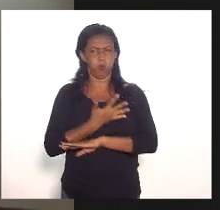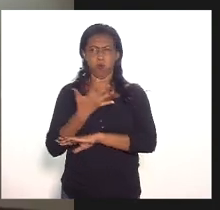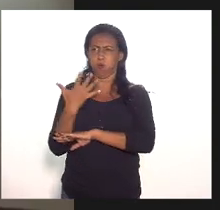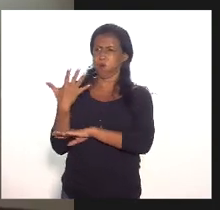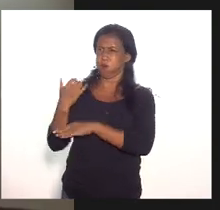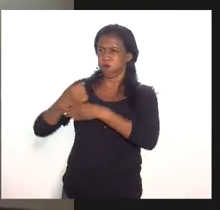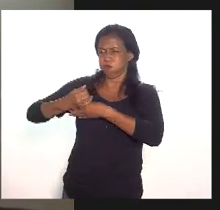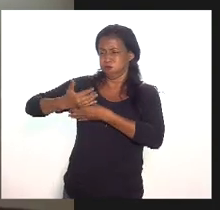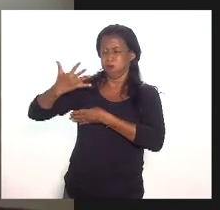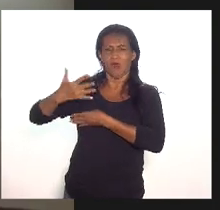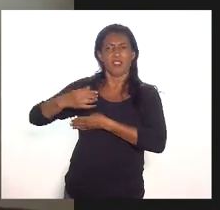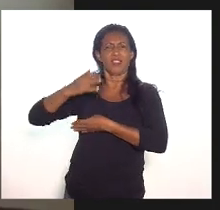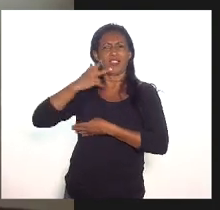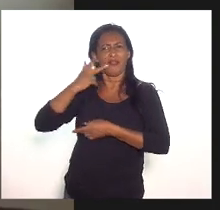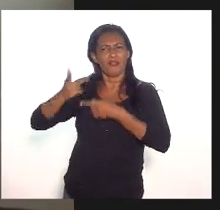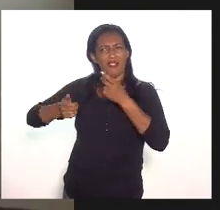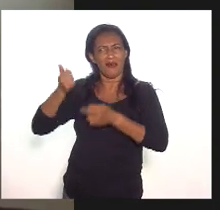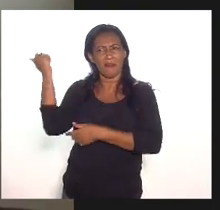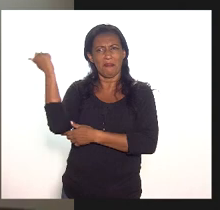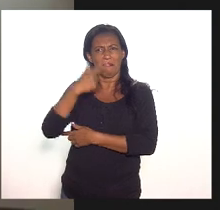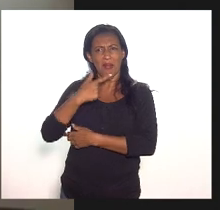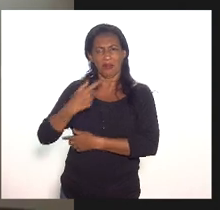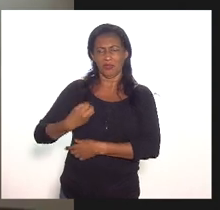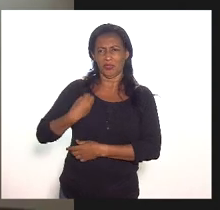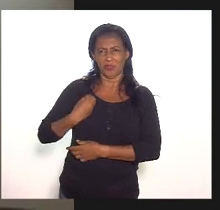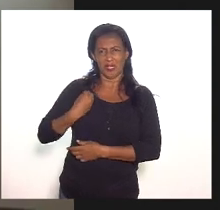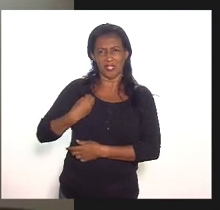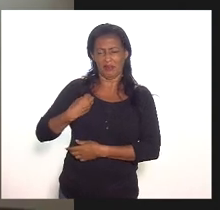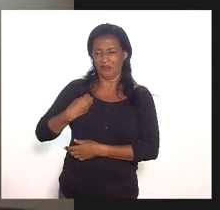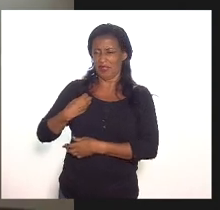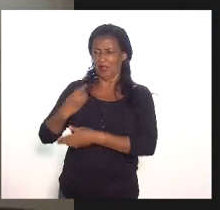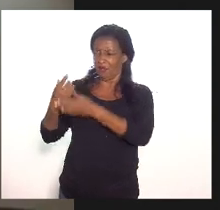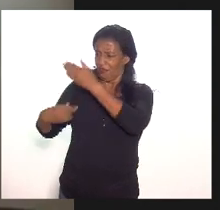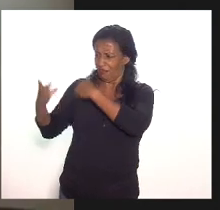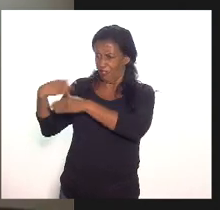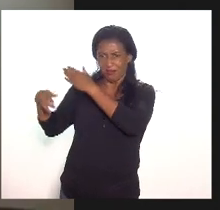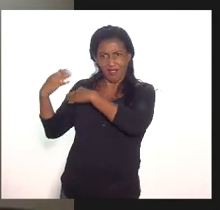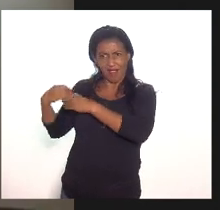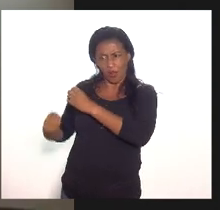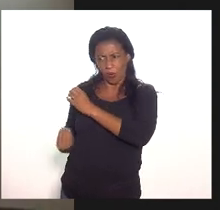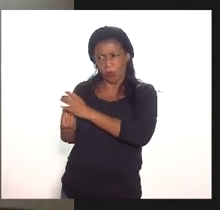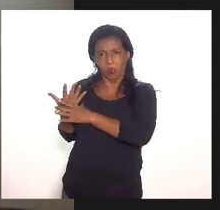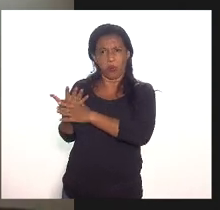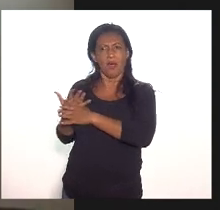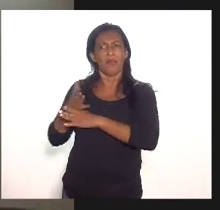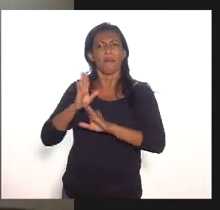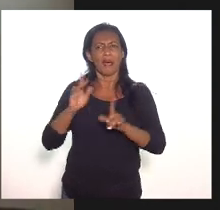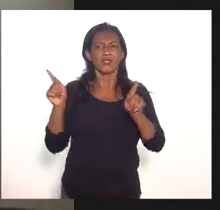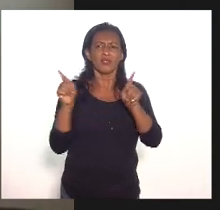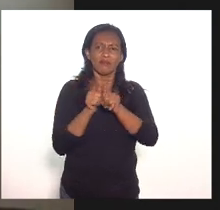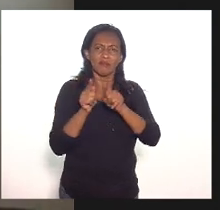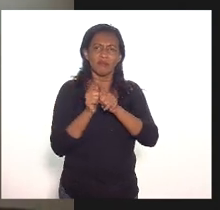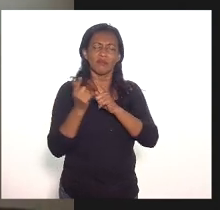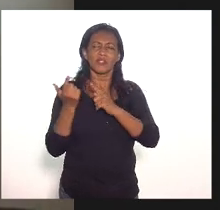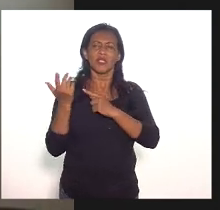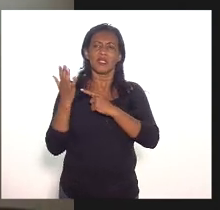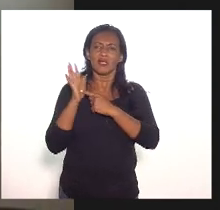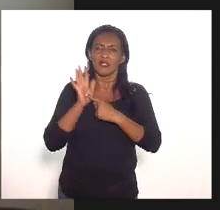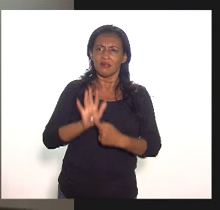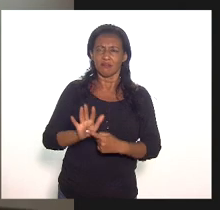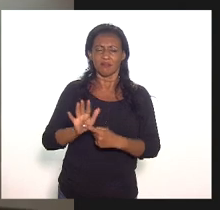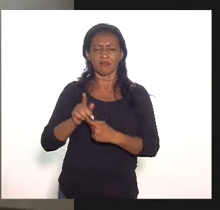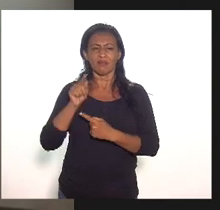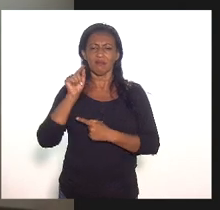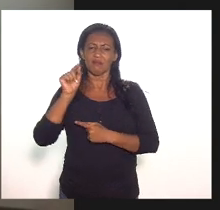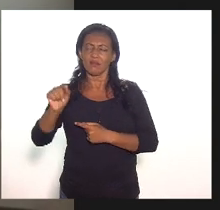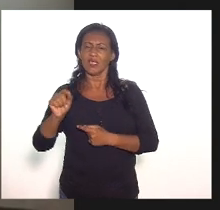ilações que falavam não só da nossa origem preta, favelada e pobre, mas também tentando corresponder a algum tipo de